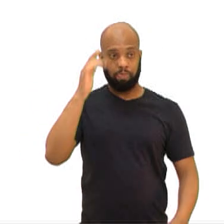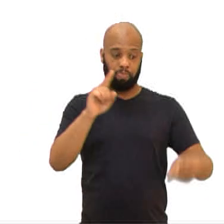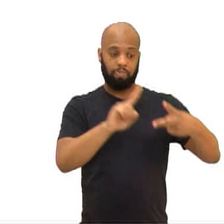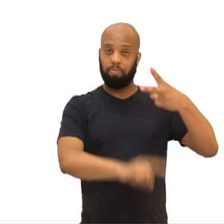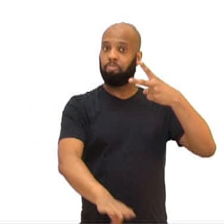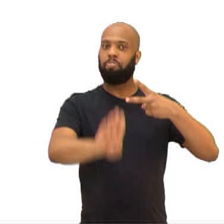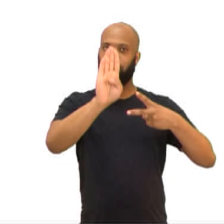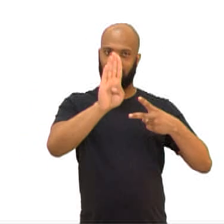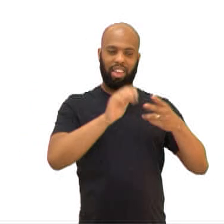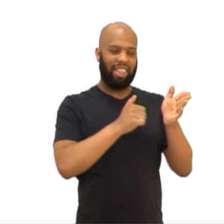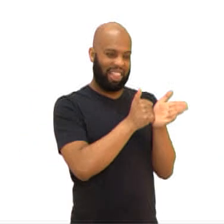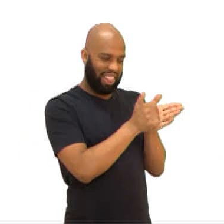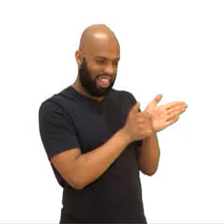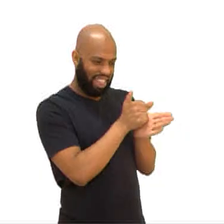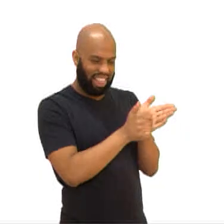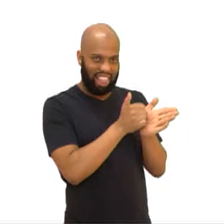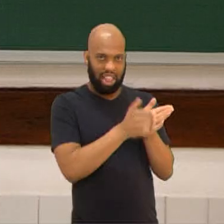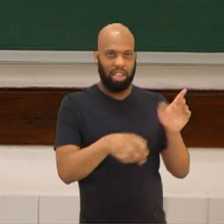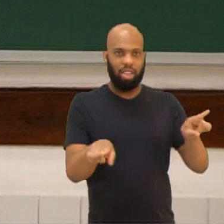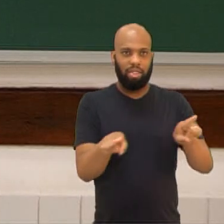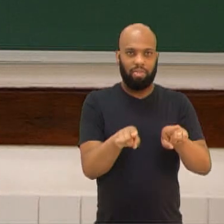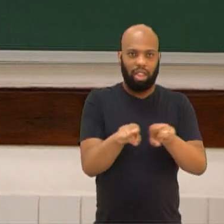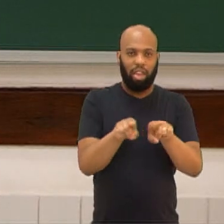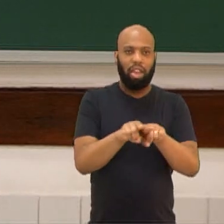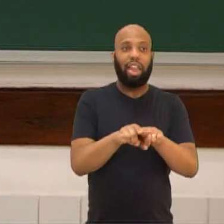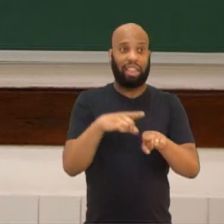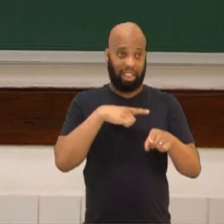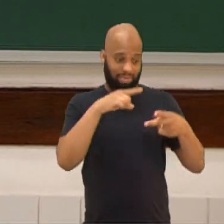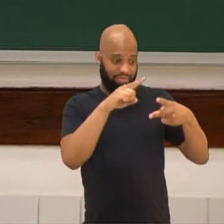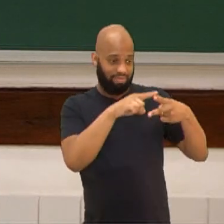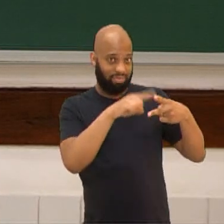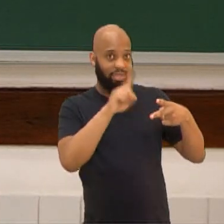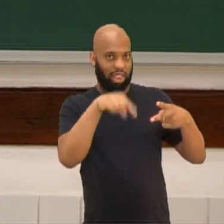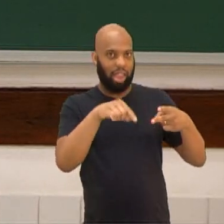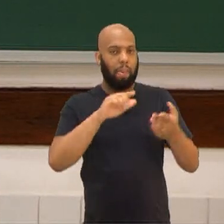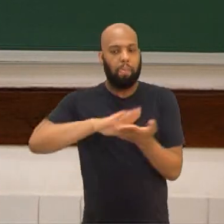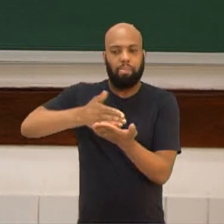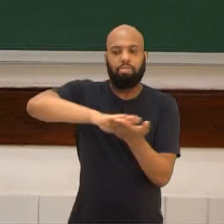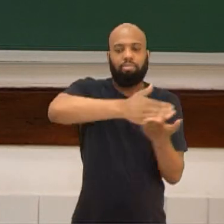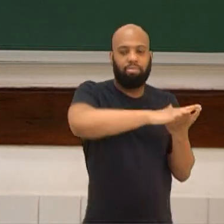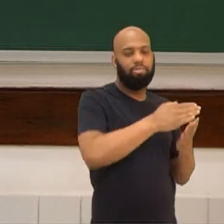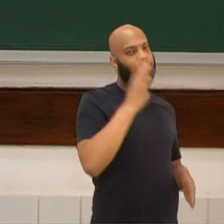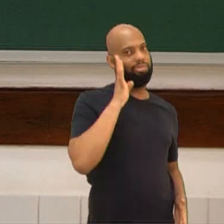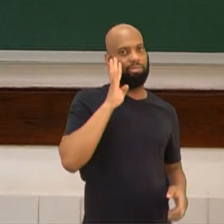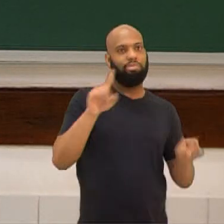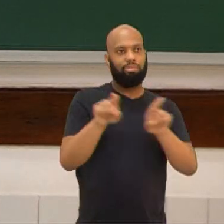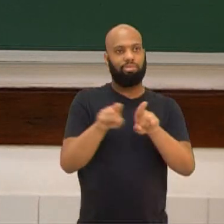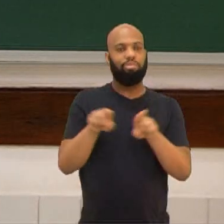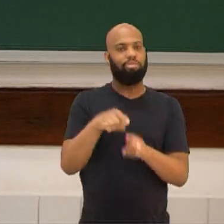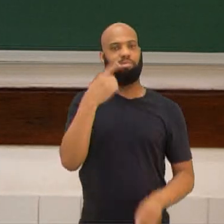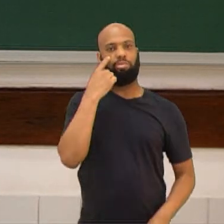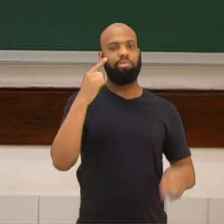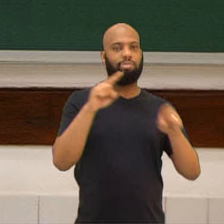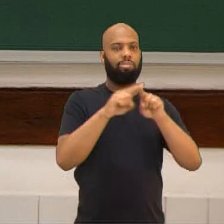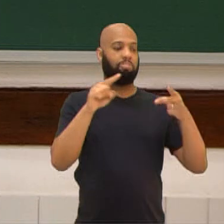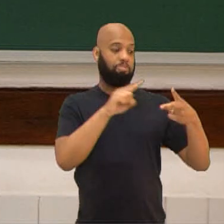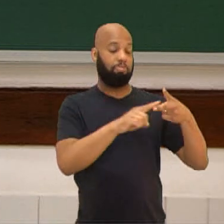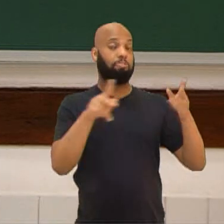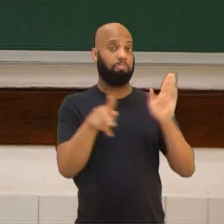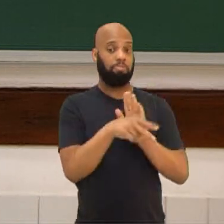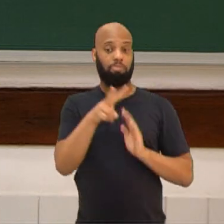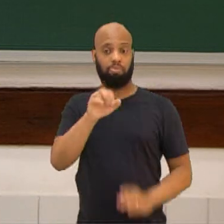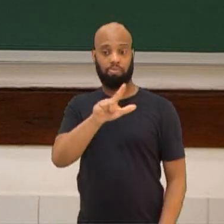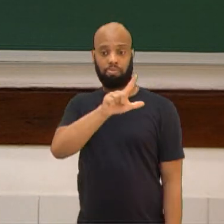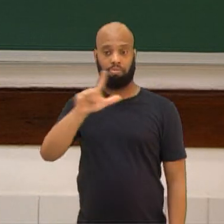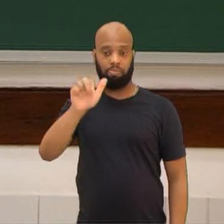Caipira, aquela música que eu falei para vocês. Tem das Onzes é uma música bem famosa também, mas é um samba que é bem bacana, se procurarem, vocês vão gostar também.